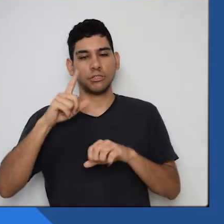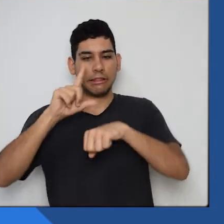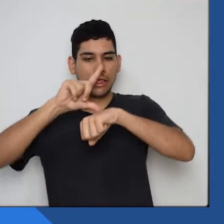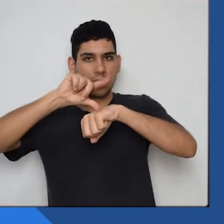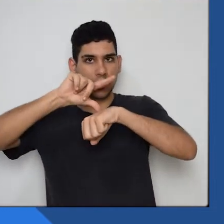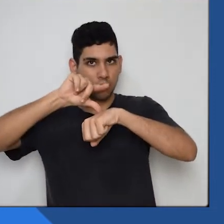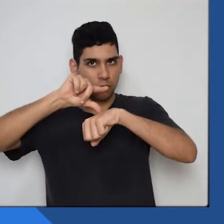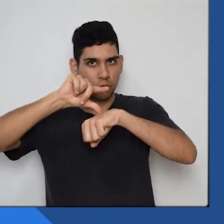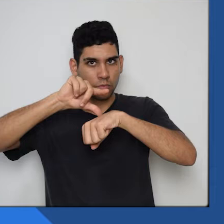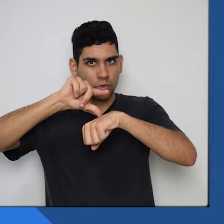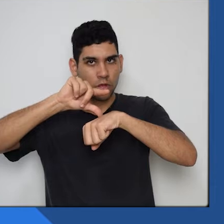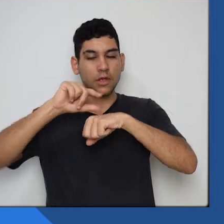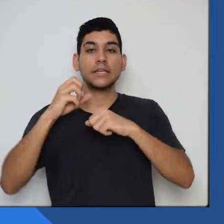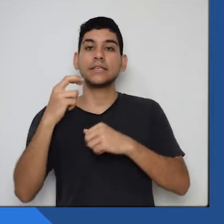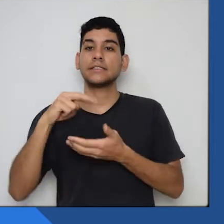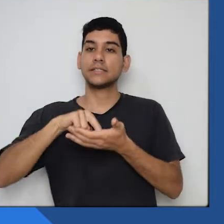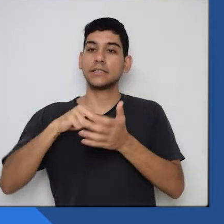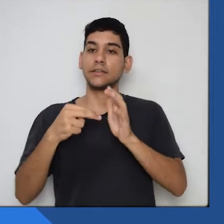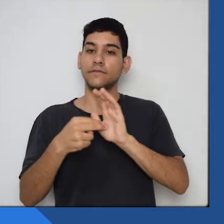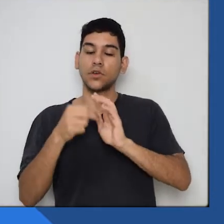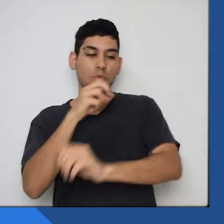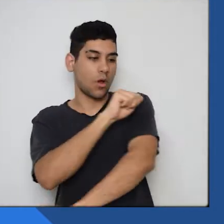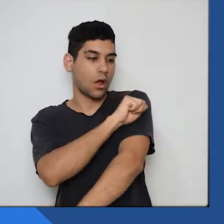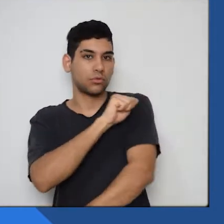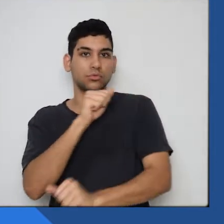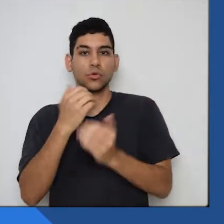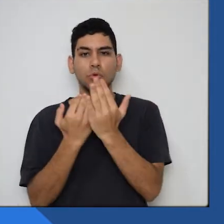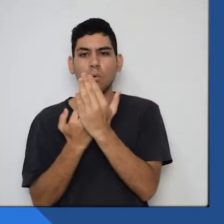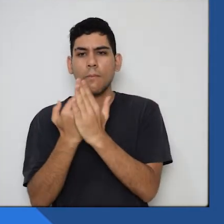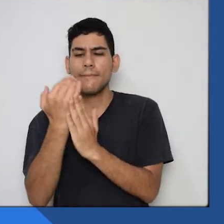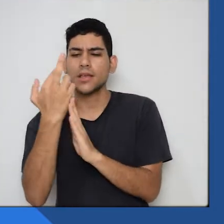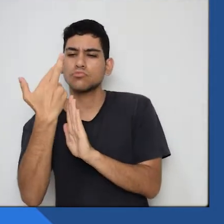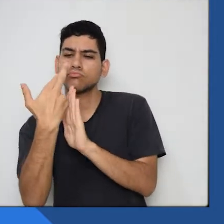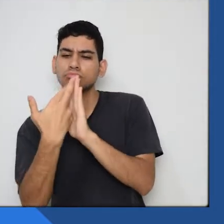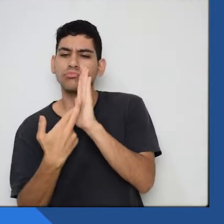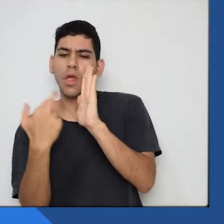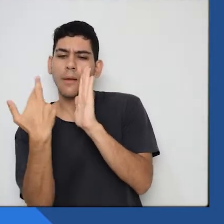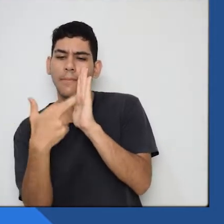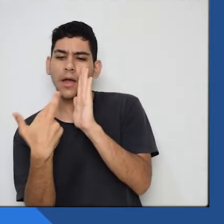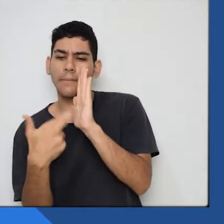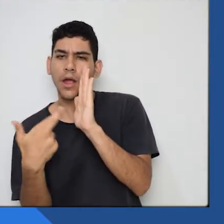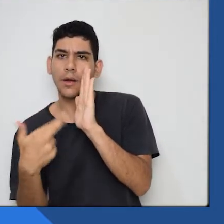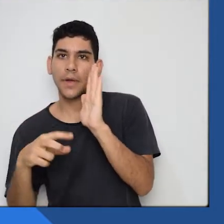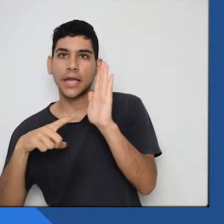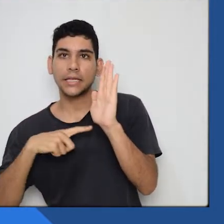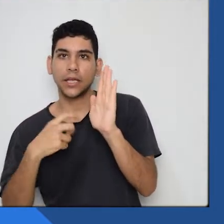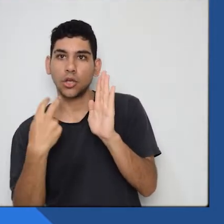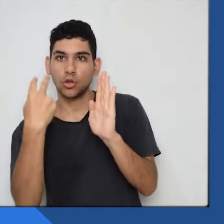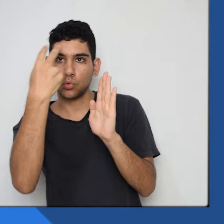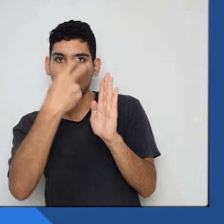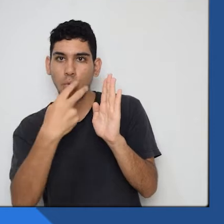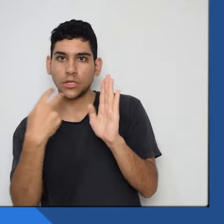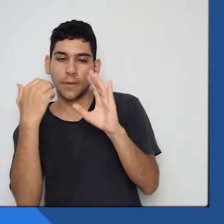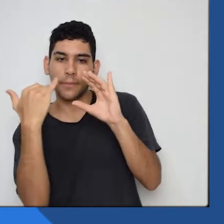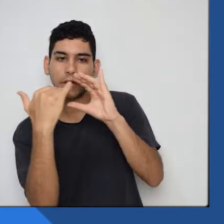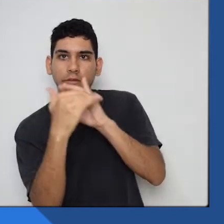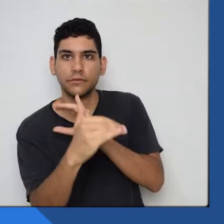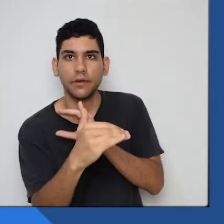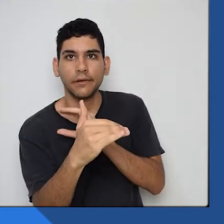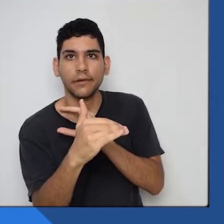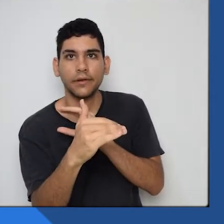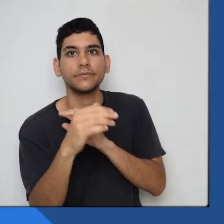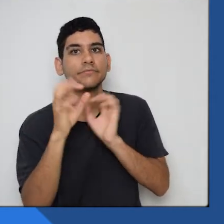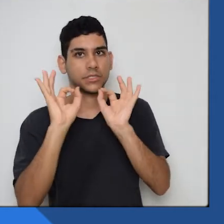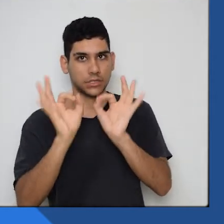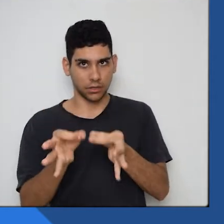tempo, isso iria significar que o estudante, ao iniciar o questionário, ele teria 2 horas para poder